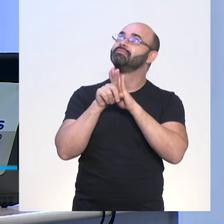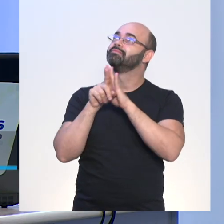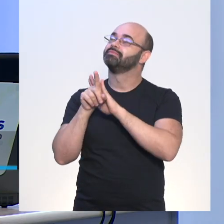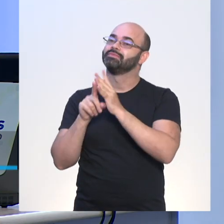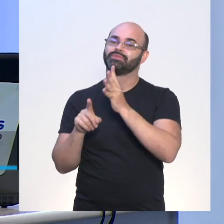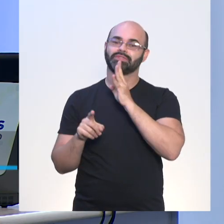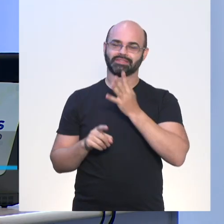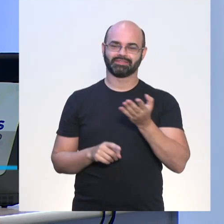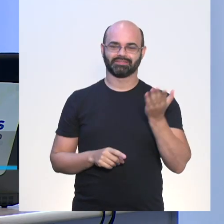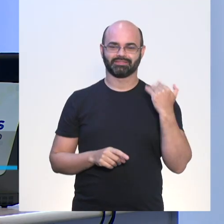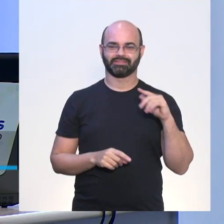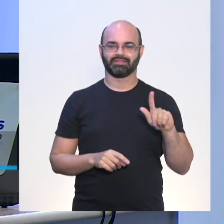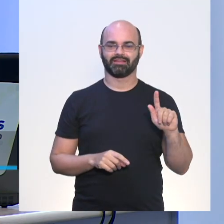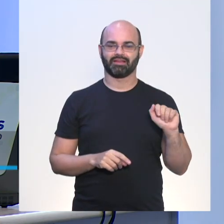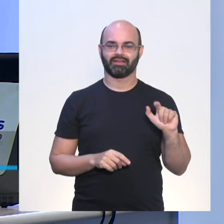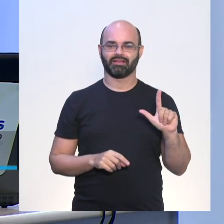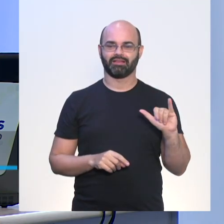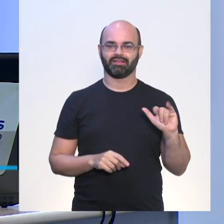o Galileu.